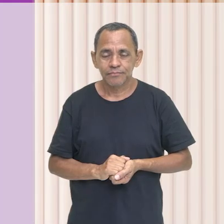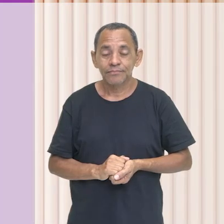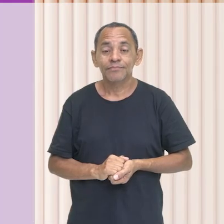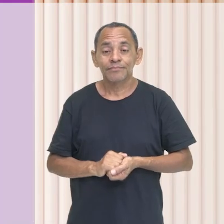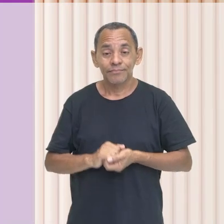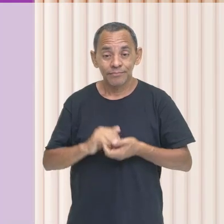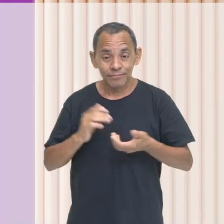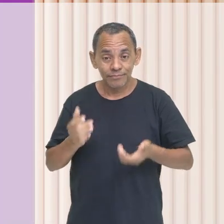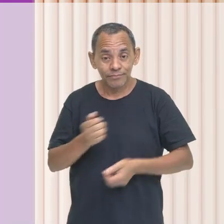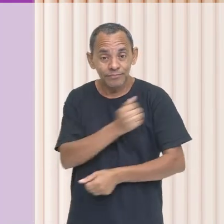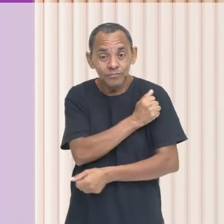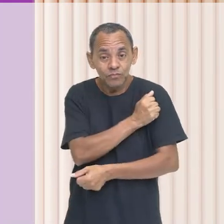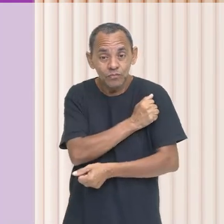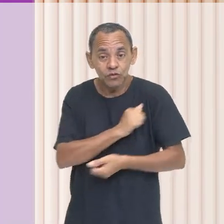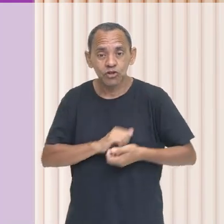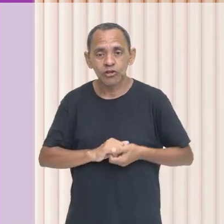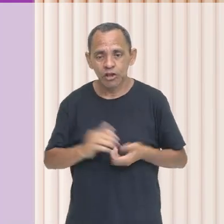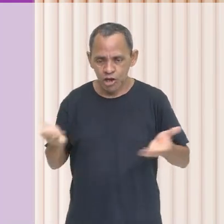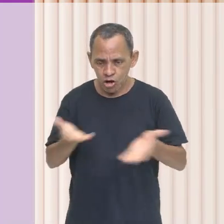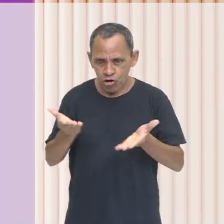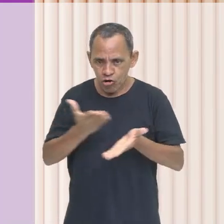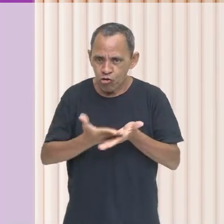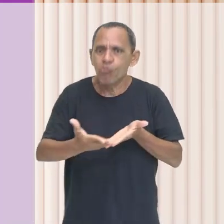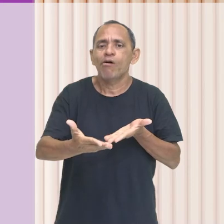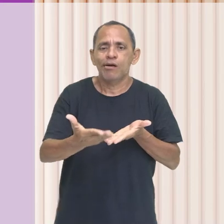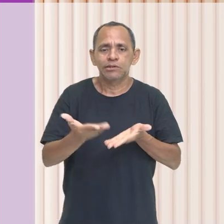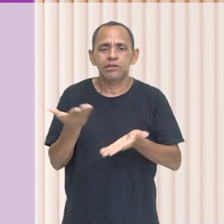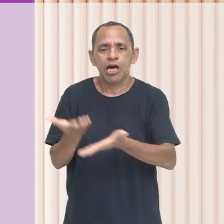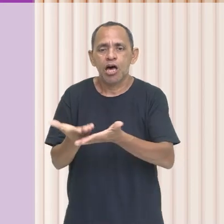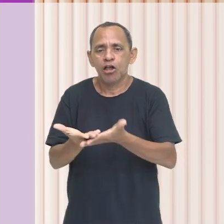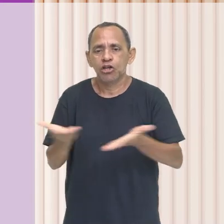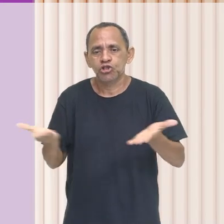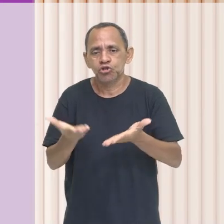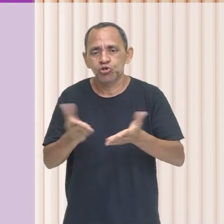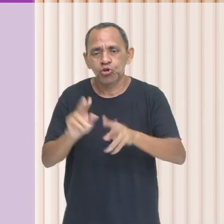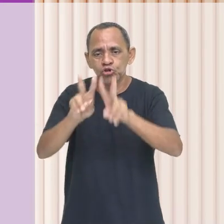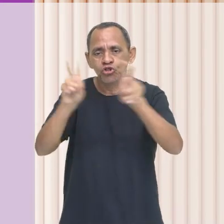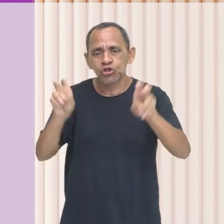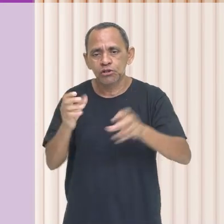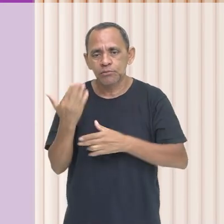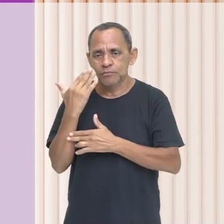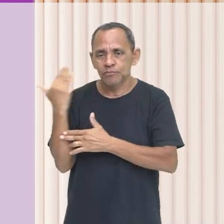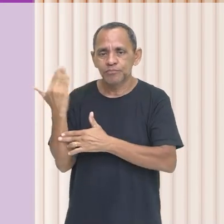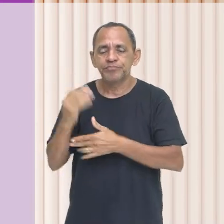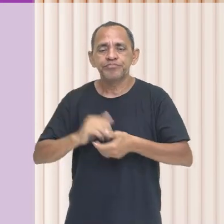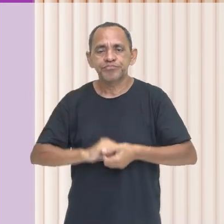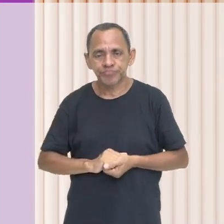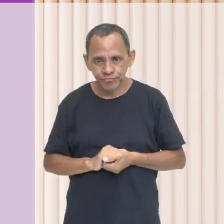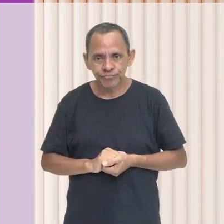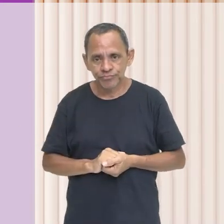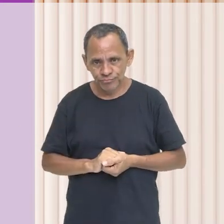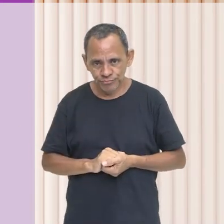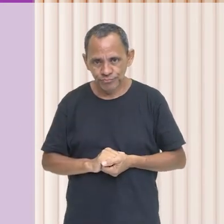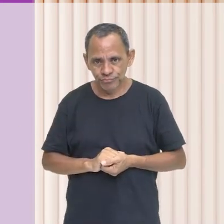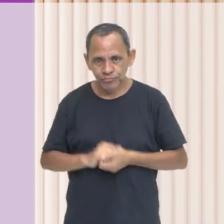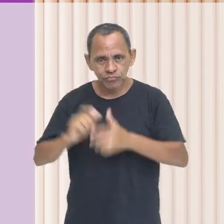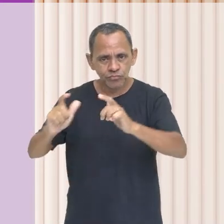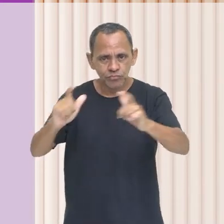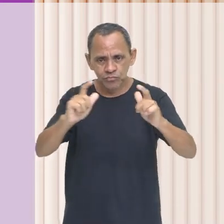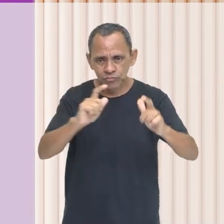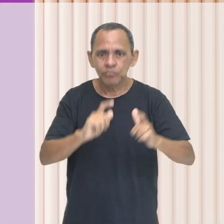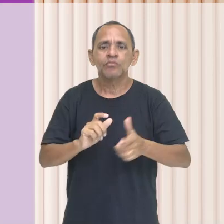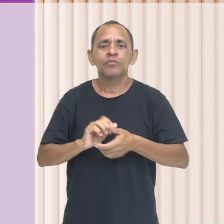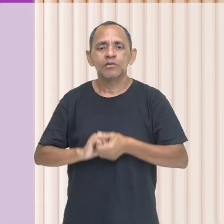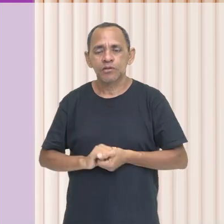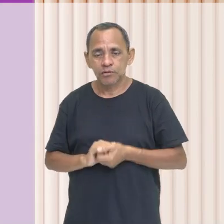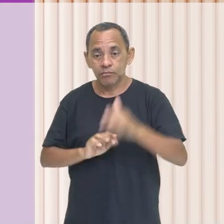Muito bem, alunos, vamos aqui dar início aqui à nossa aula. Lembrando, vamos estudar ponto de máximo e de mínimos de uma função do segundo